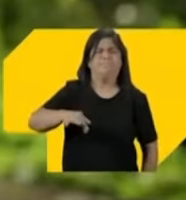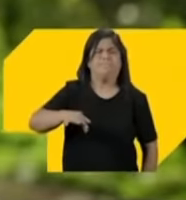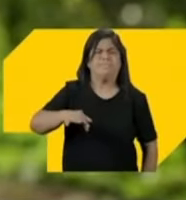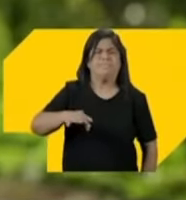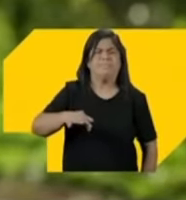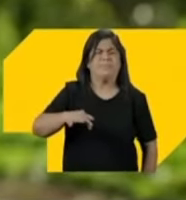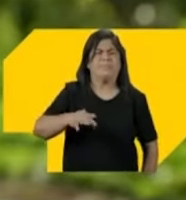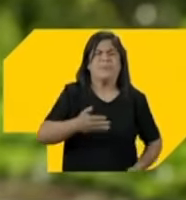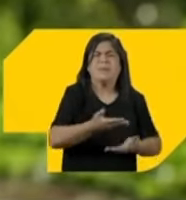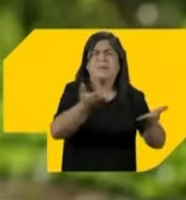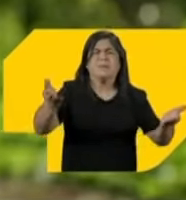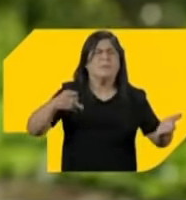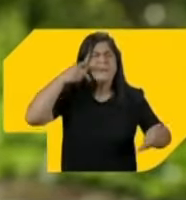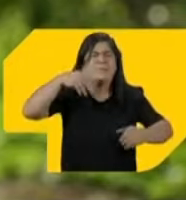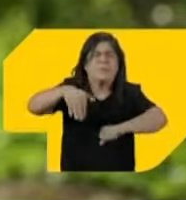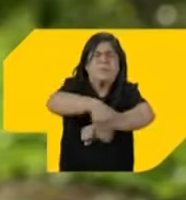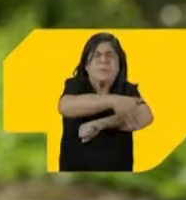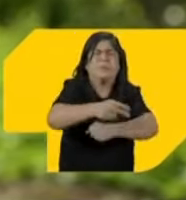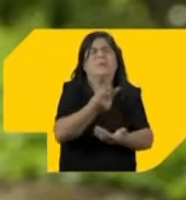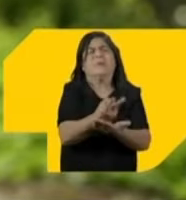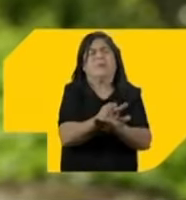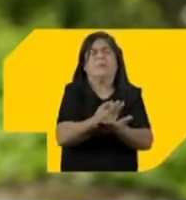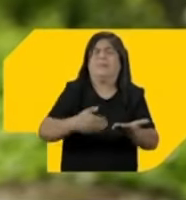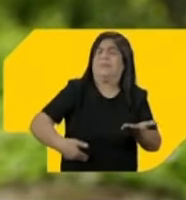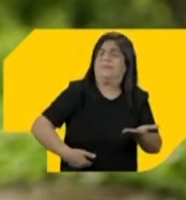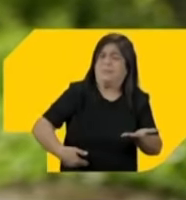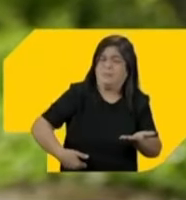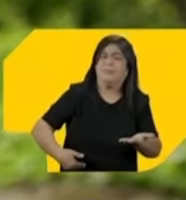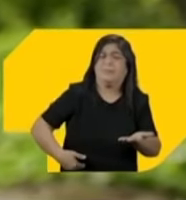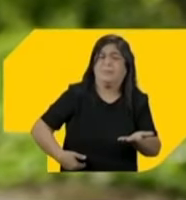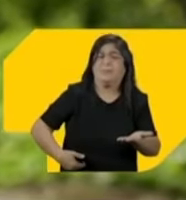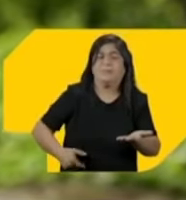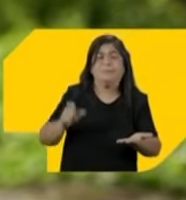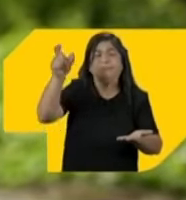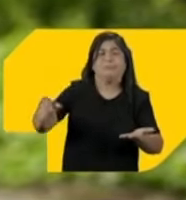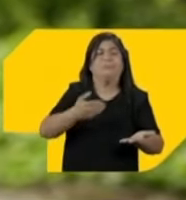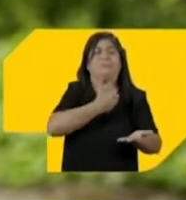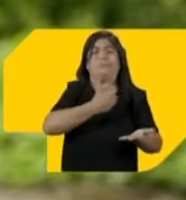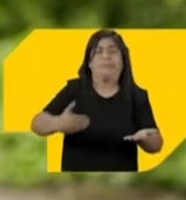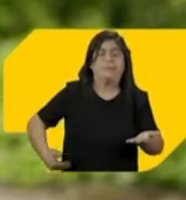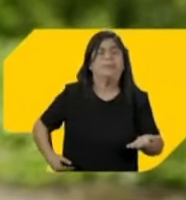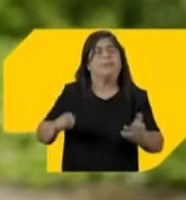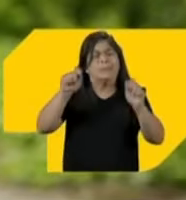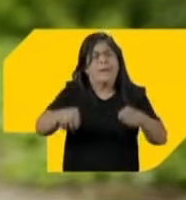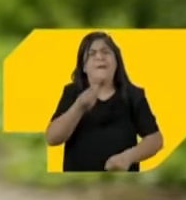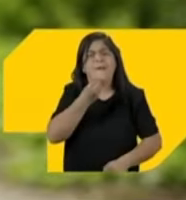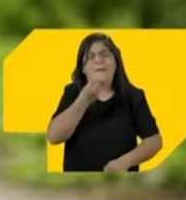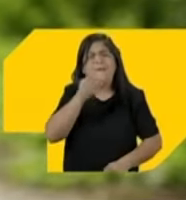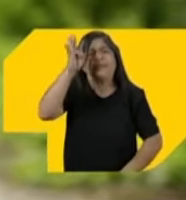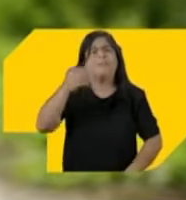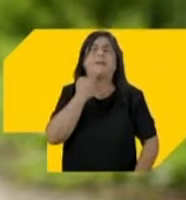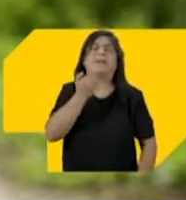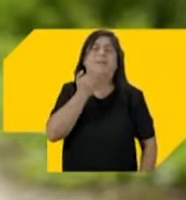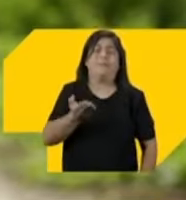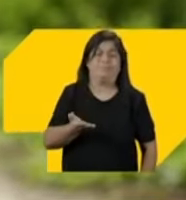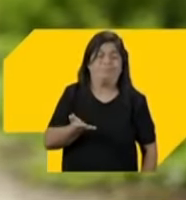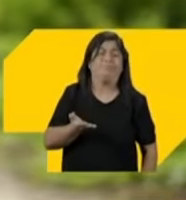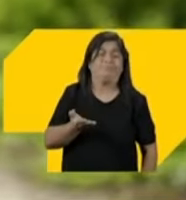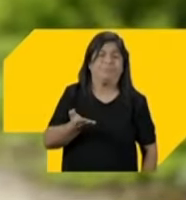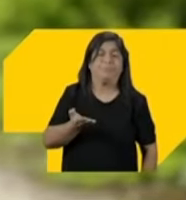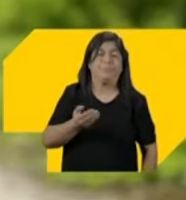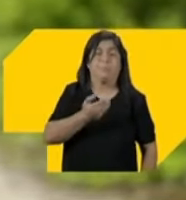saber que parte dos paraibanos vai dormir nas ruas, de barriga vazia, por incompetência de um governo que teve a chance de resolver esse problema, mas não